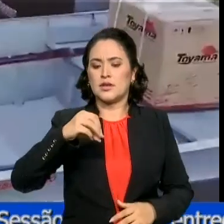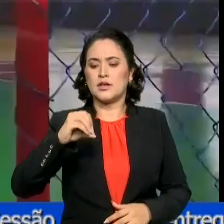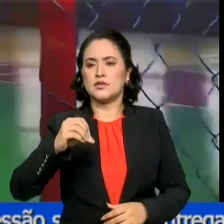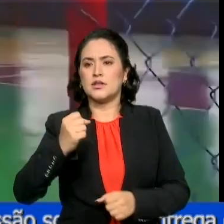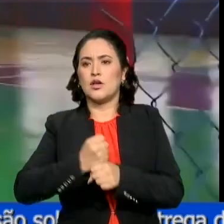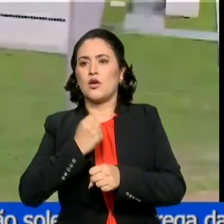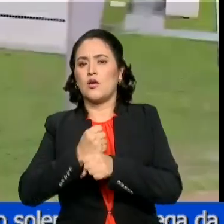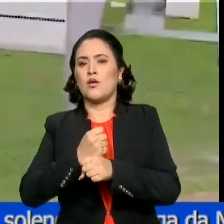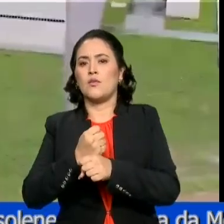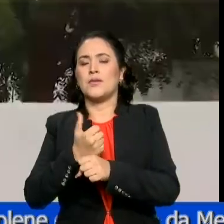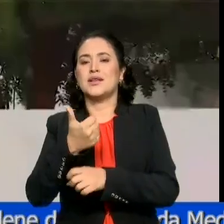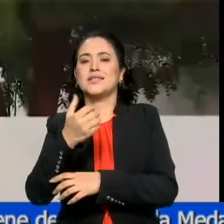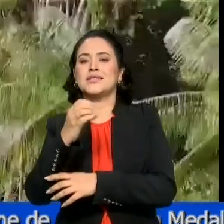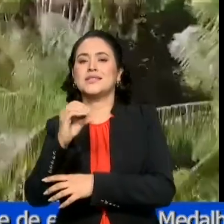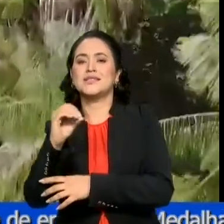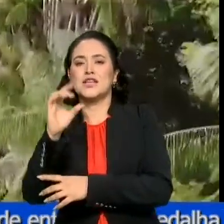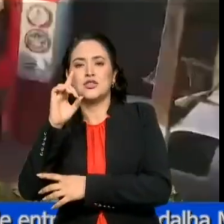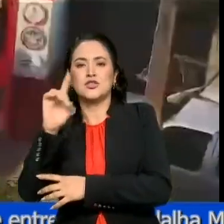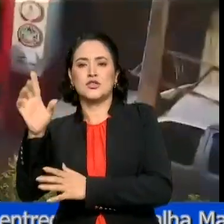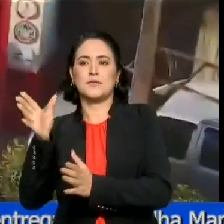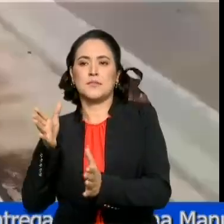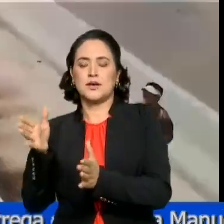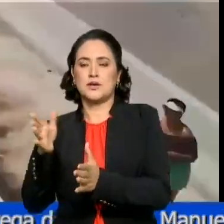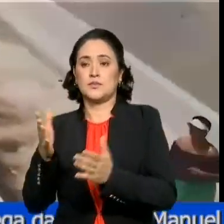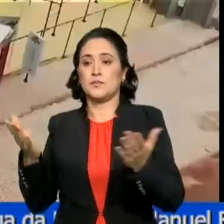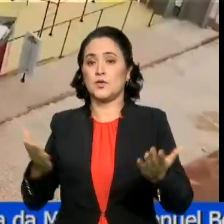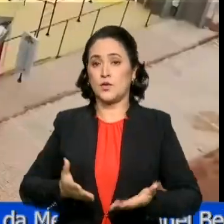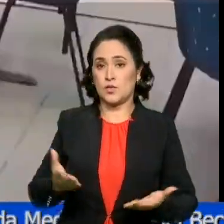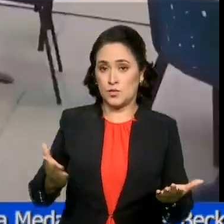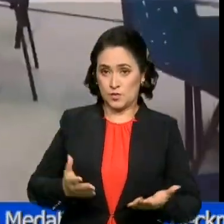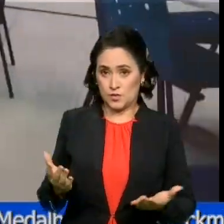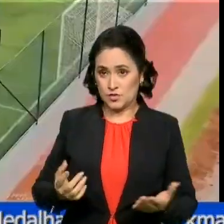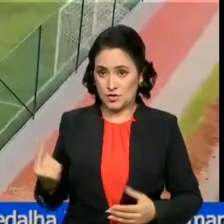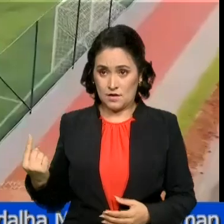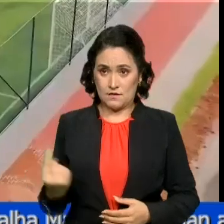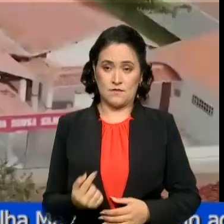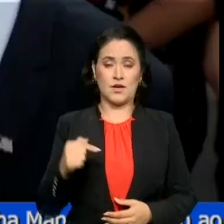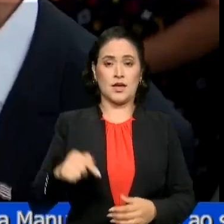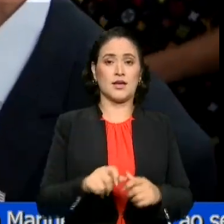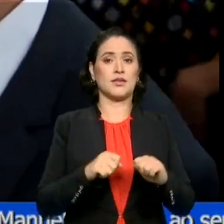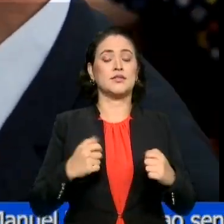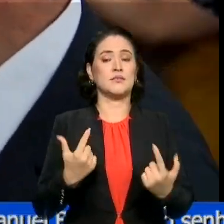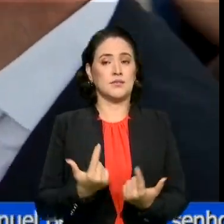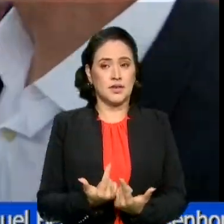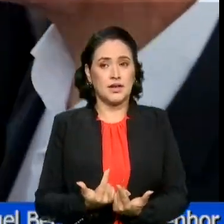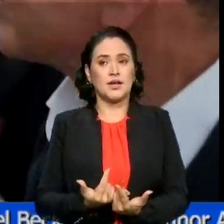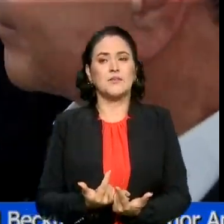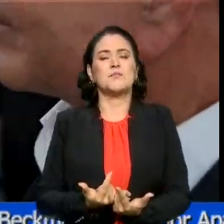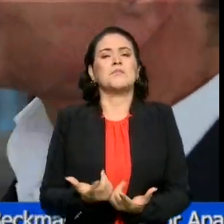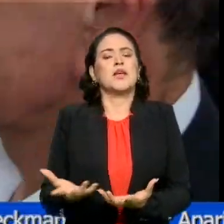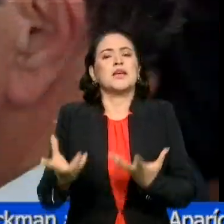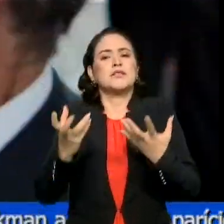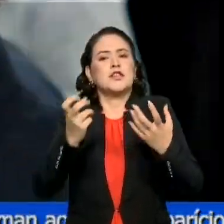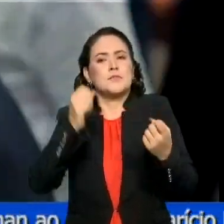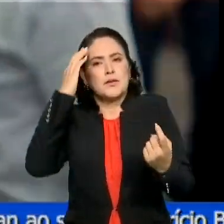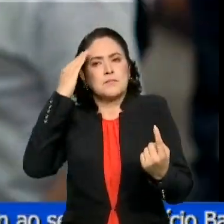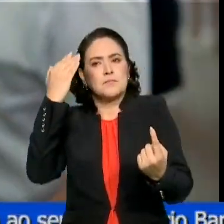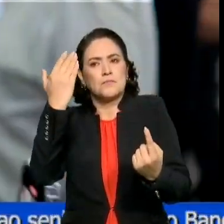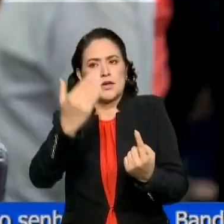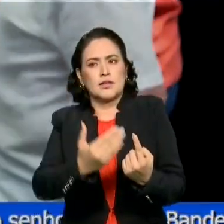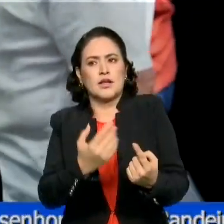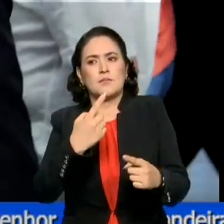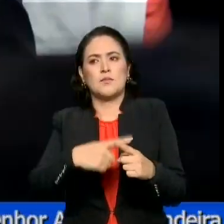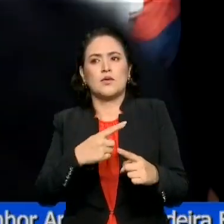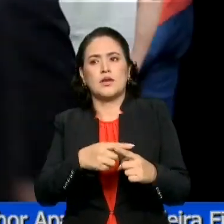Hoje, Aparício Bandeira obtém da Assembleia Legislativa do Estado um grande reconhecimento pelos seus